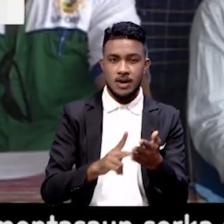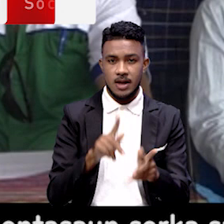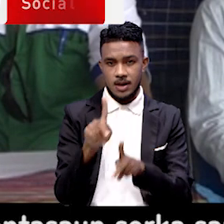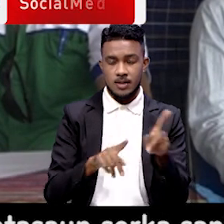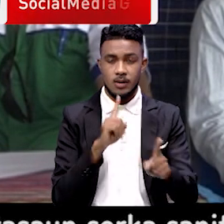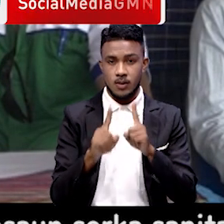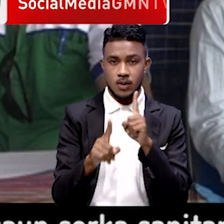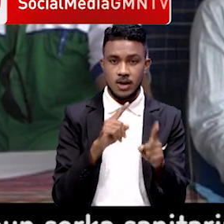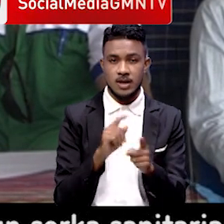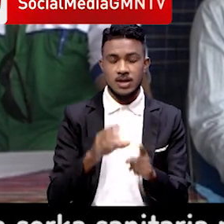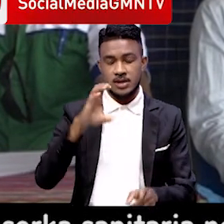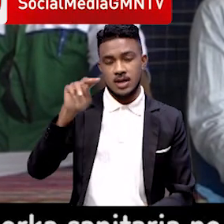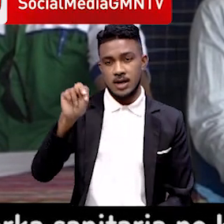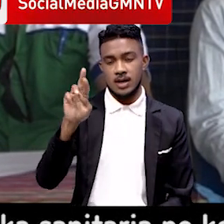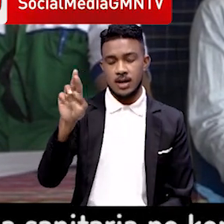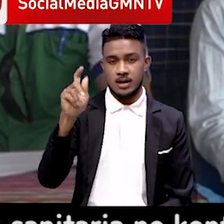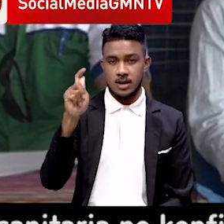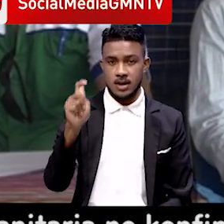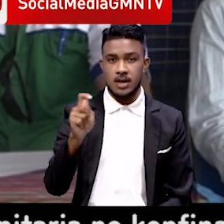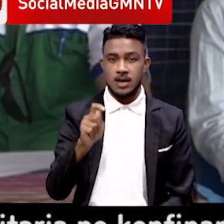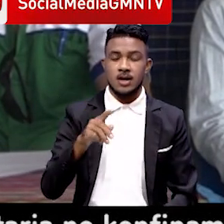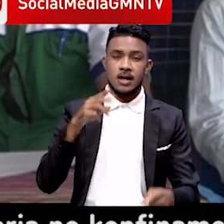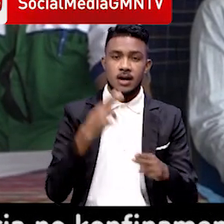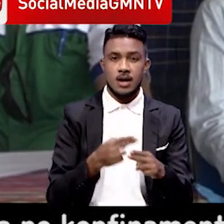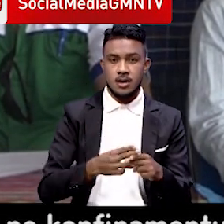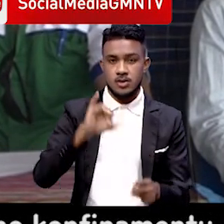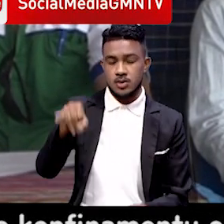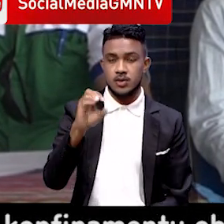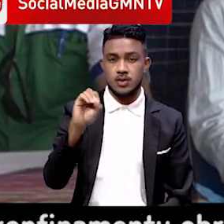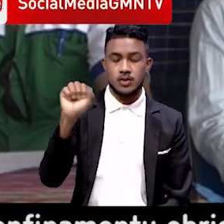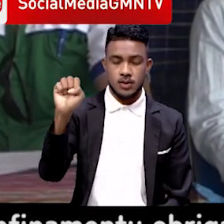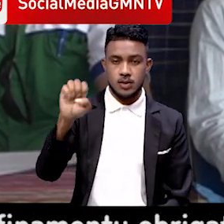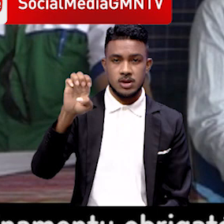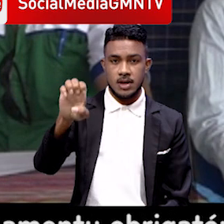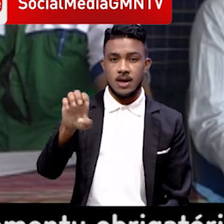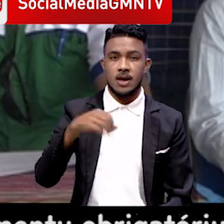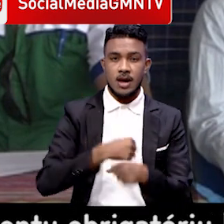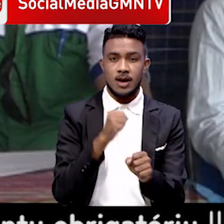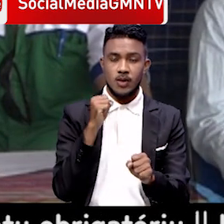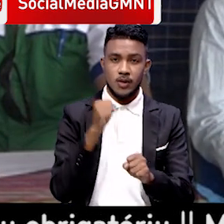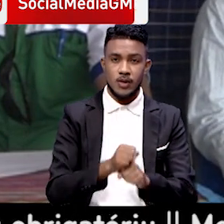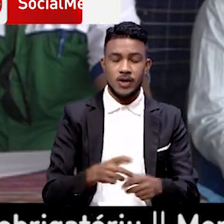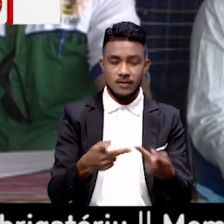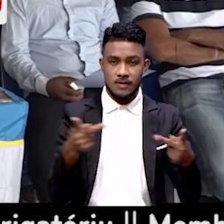JP CNRT, Jorge Soares Cristóvão, declara em conferência de imprensa, na Behalau e a sede do Partido